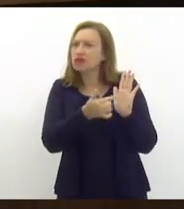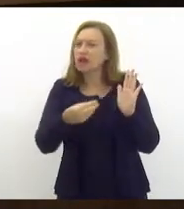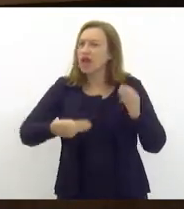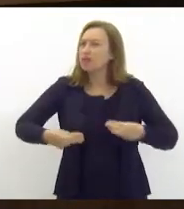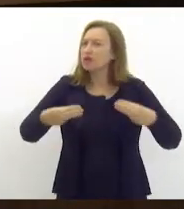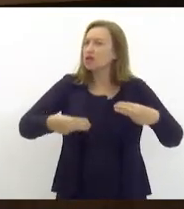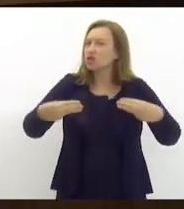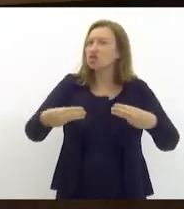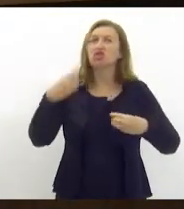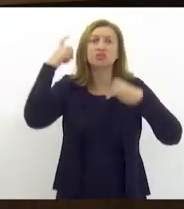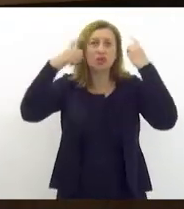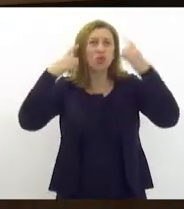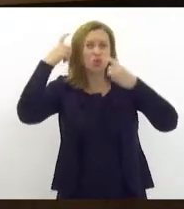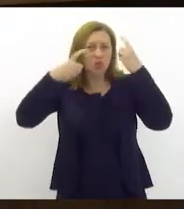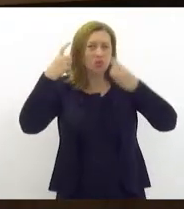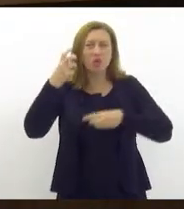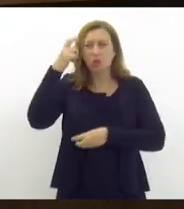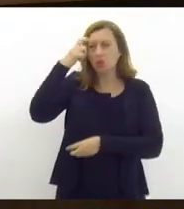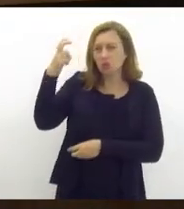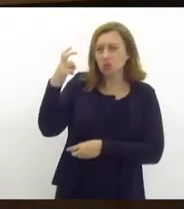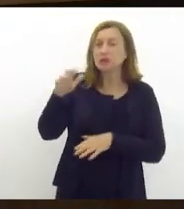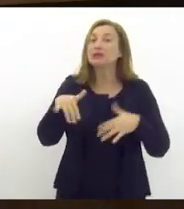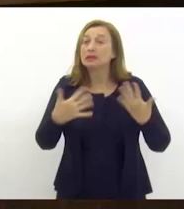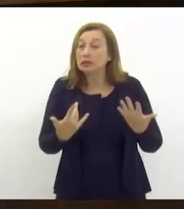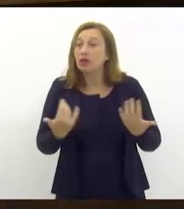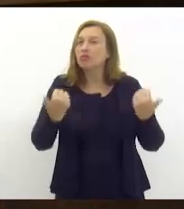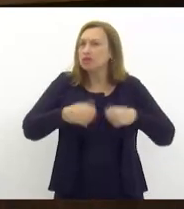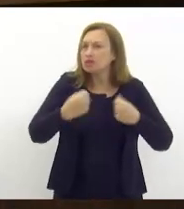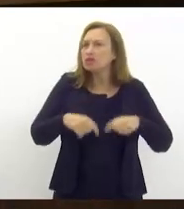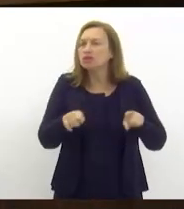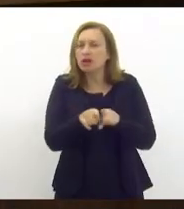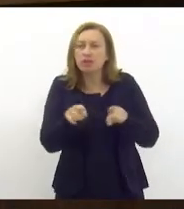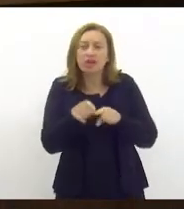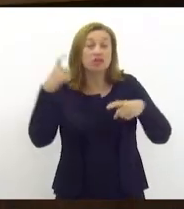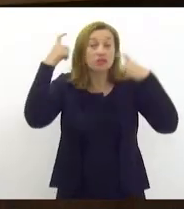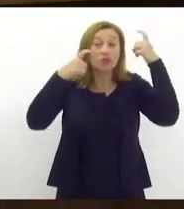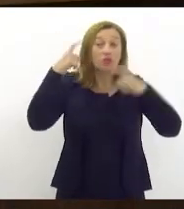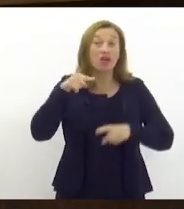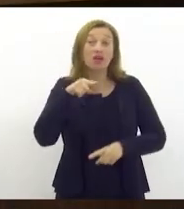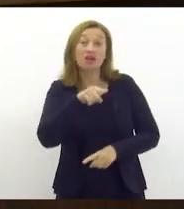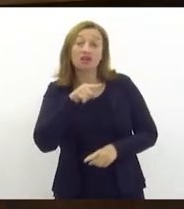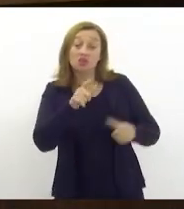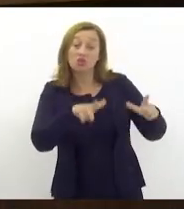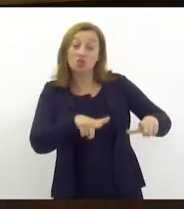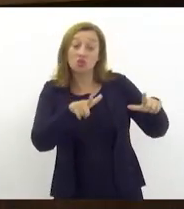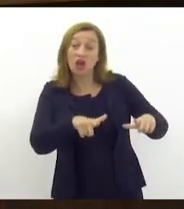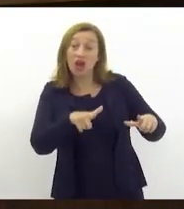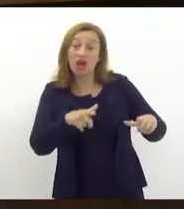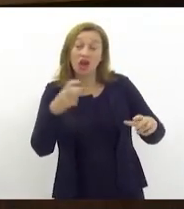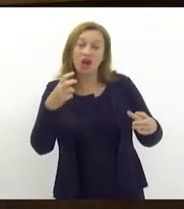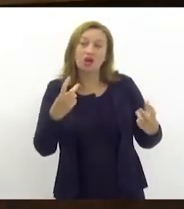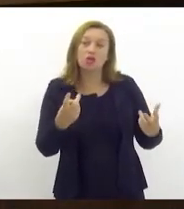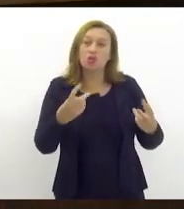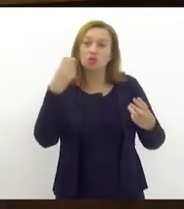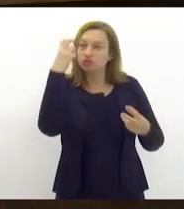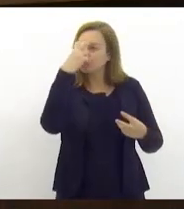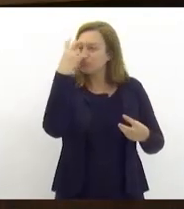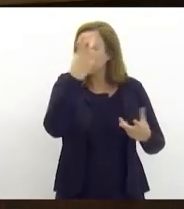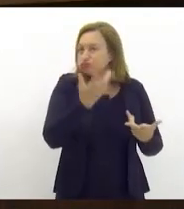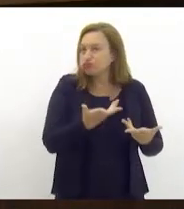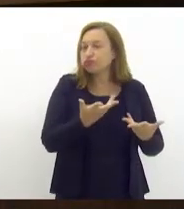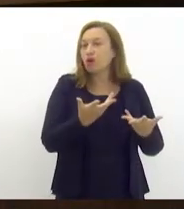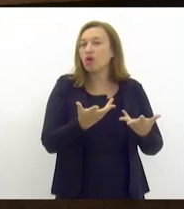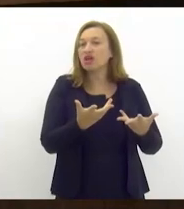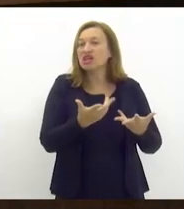ministra se preocupa tanto com a cultura, ela deveria se preocupar também com esse passivo cultural que já chega em 14 bilhões de